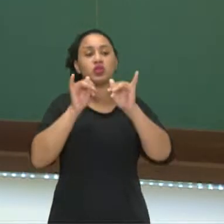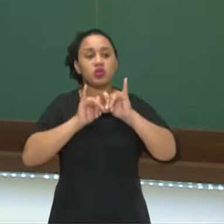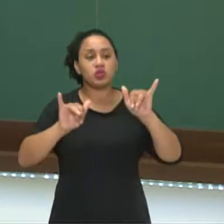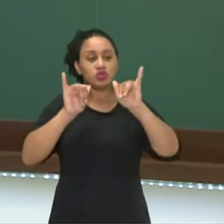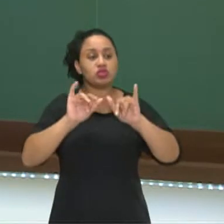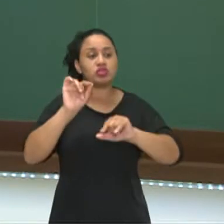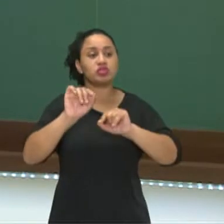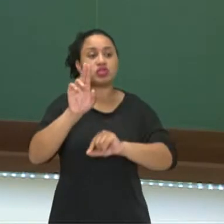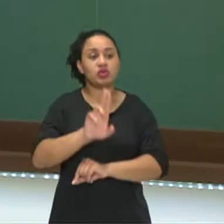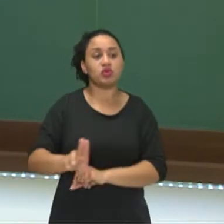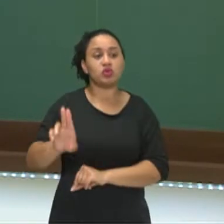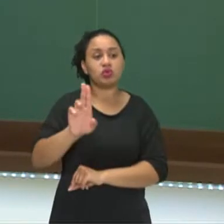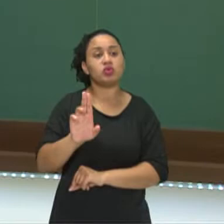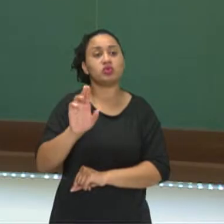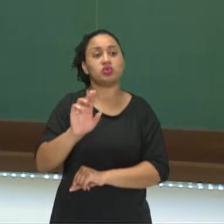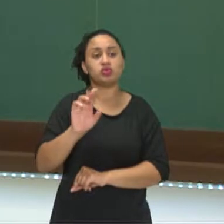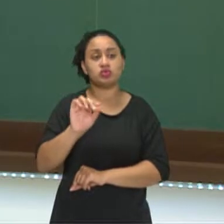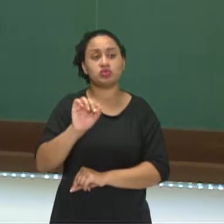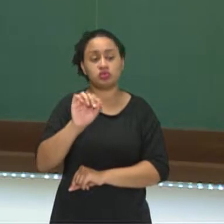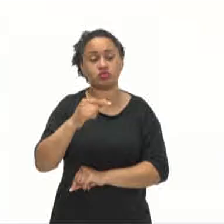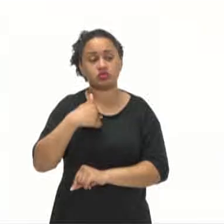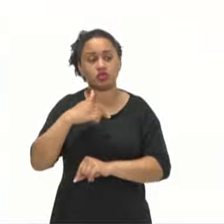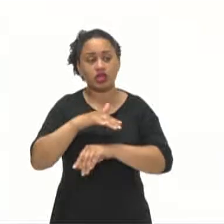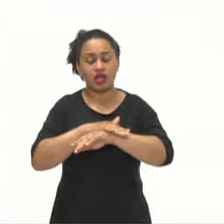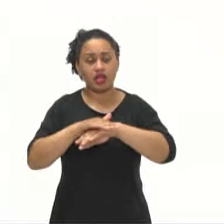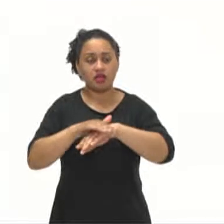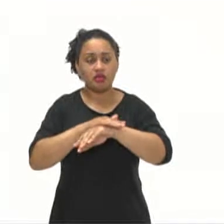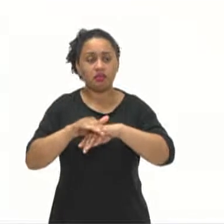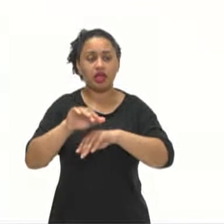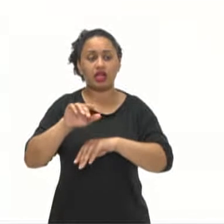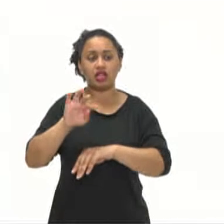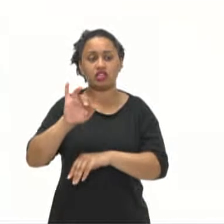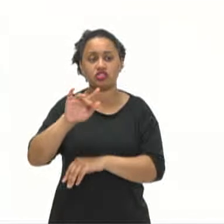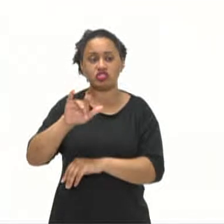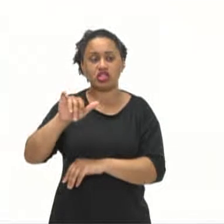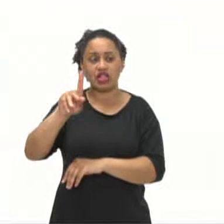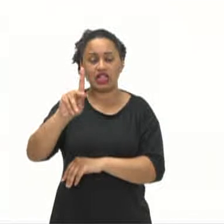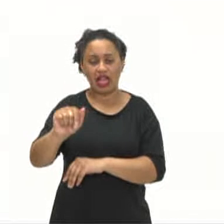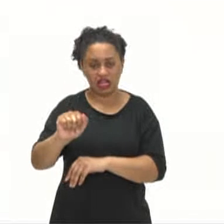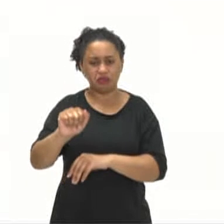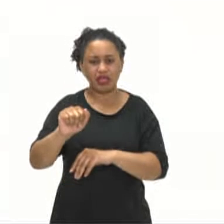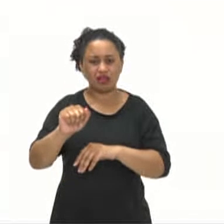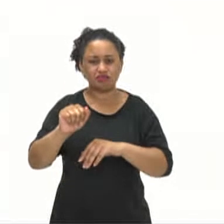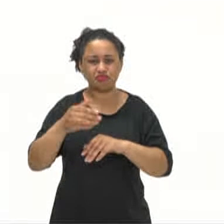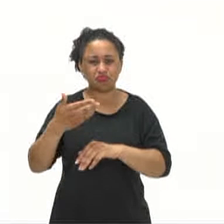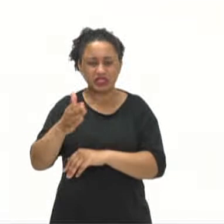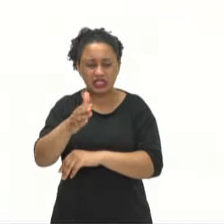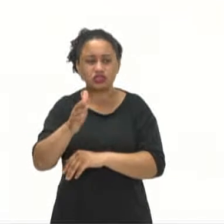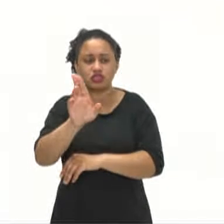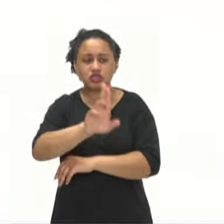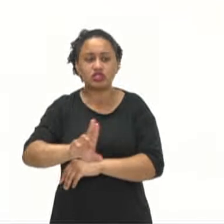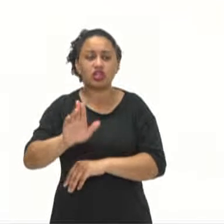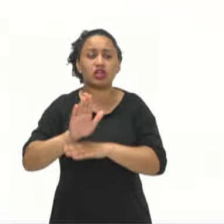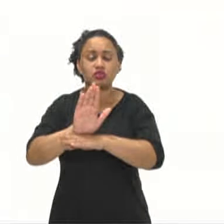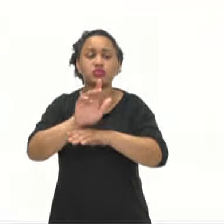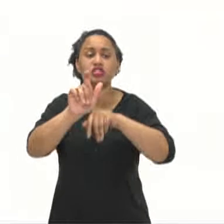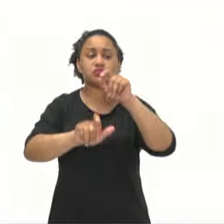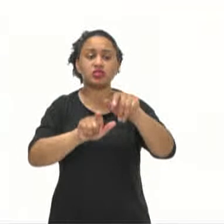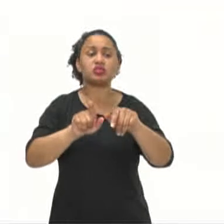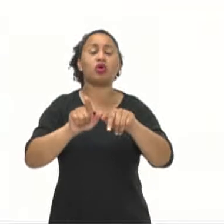da utilização da pele de tilápia que ajuda na cicatrização de vítimas de